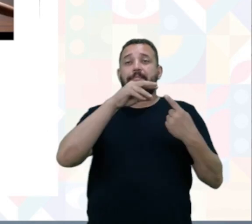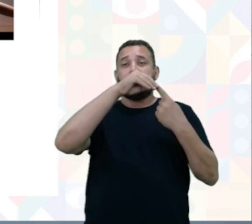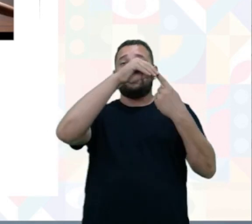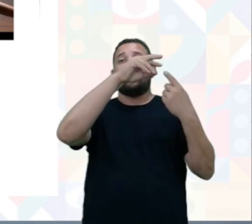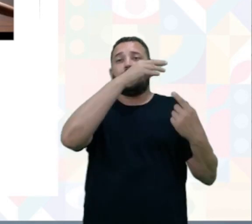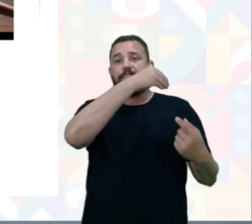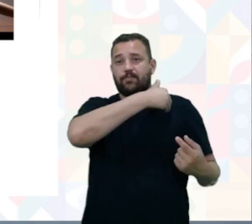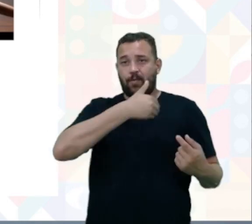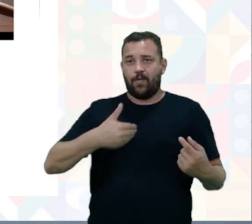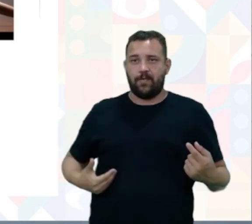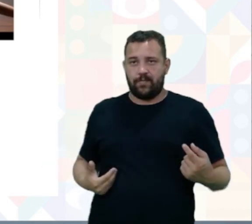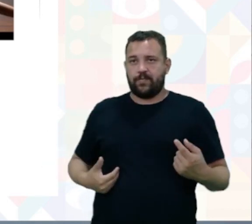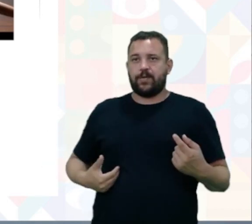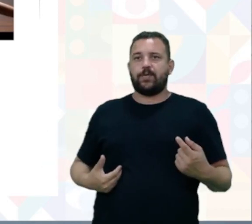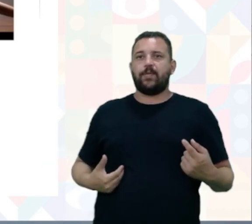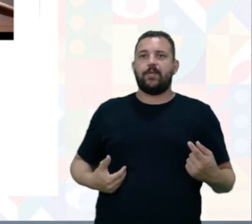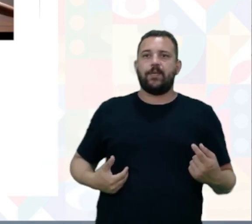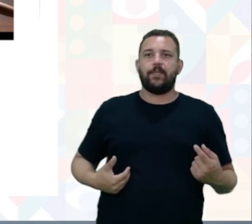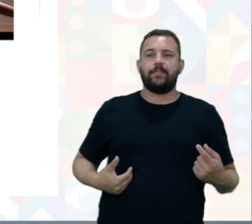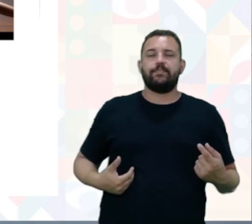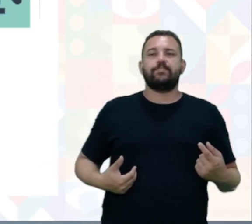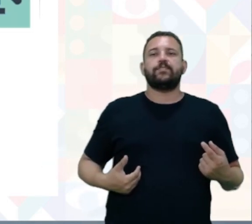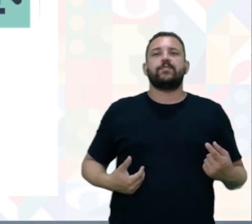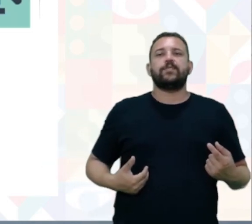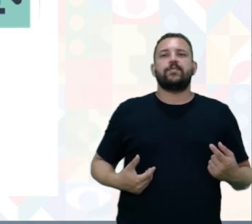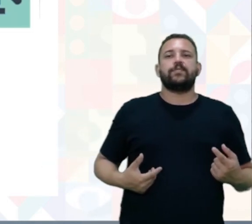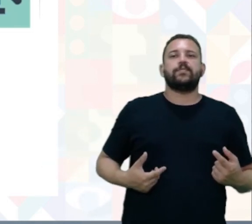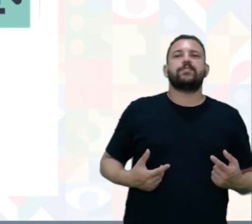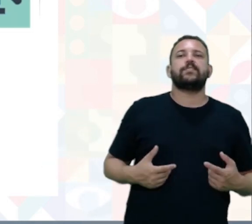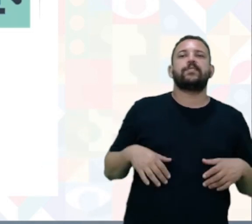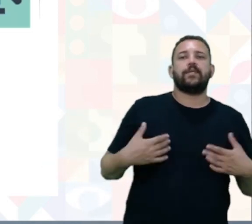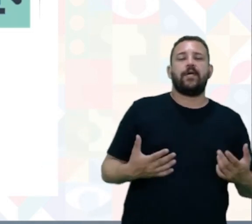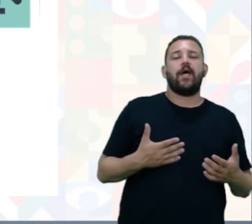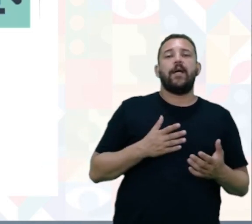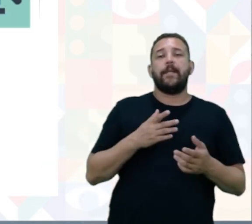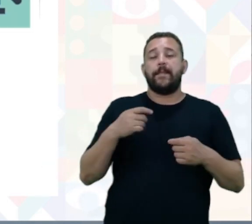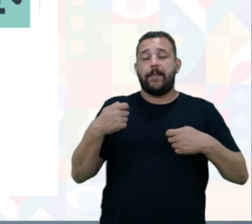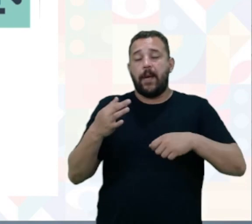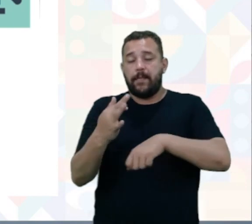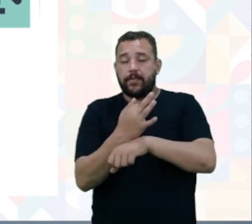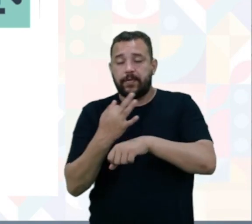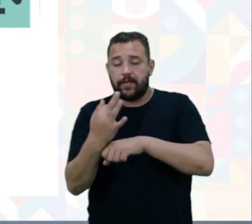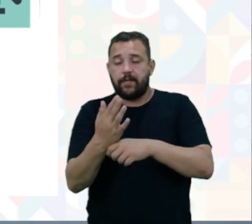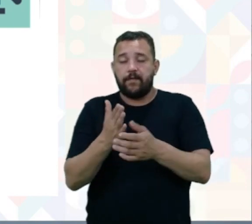seguindo um processo formal que nós vamos ver. Pela Lei